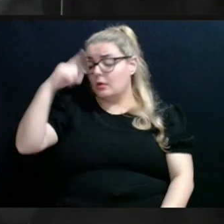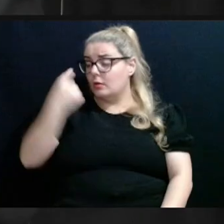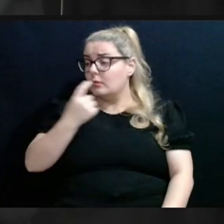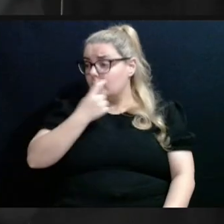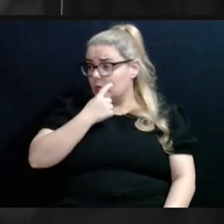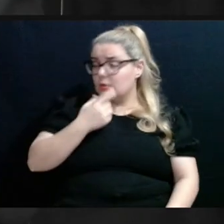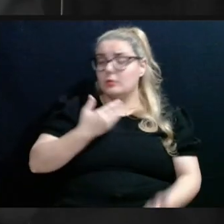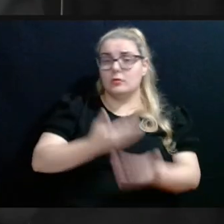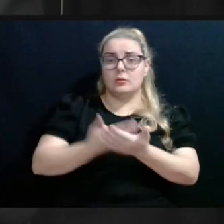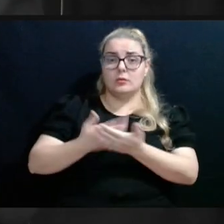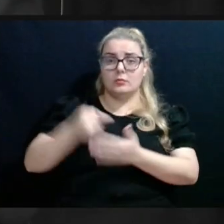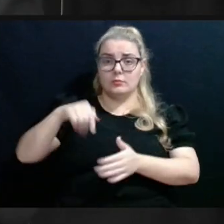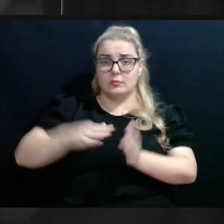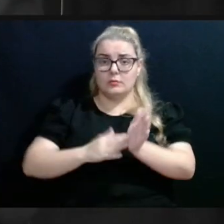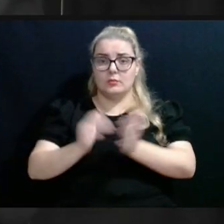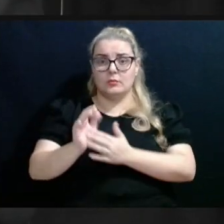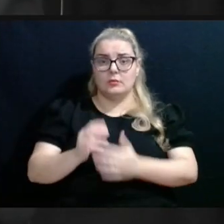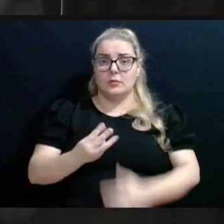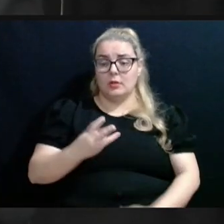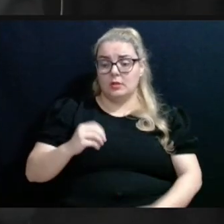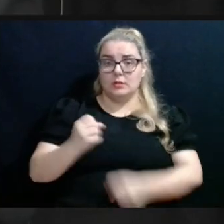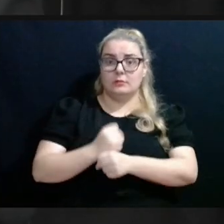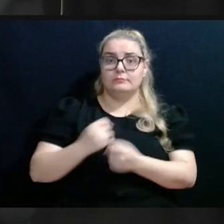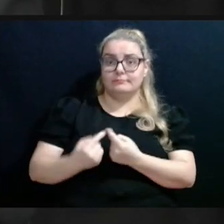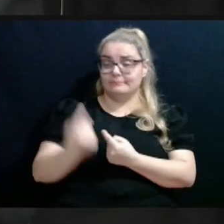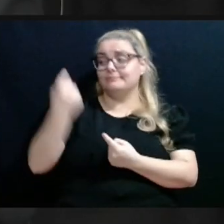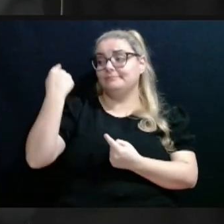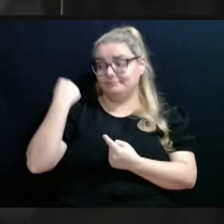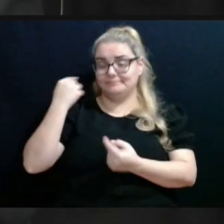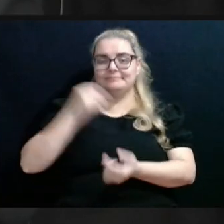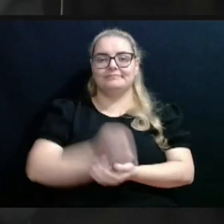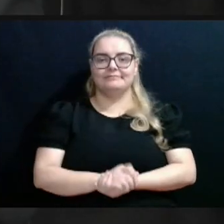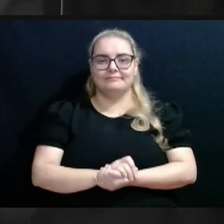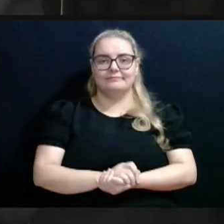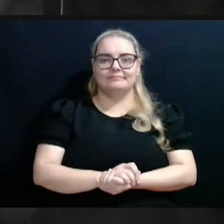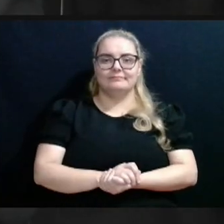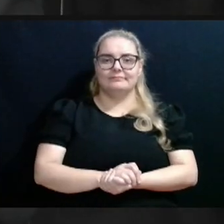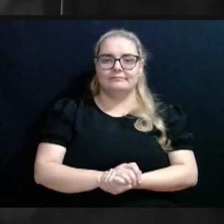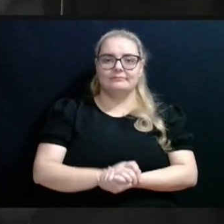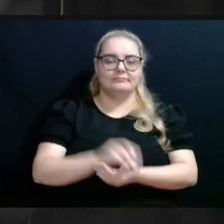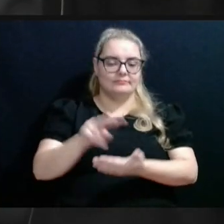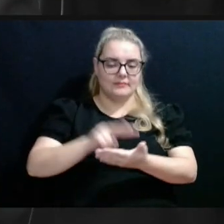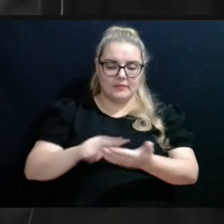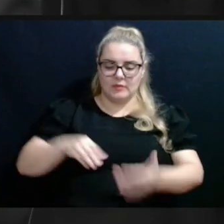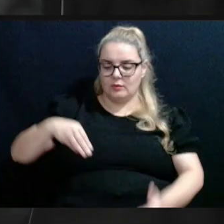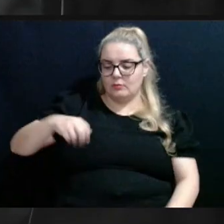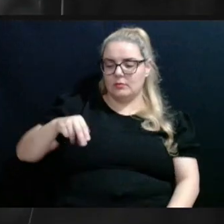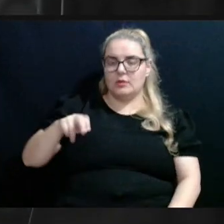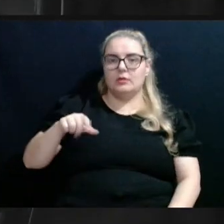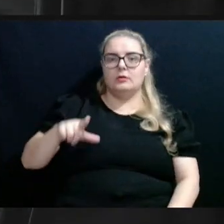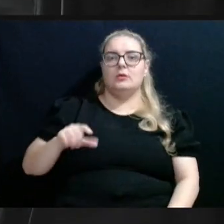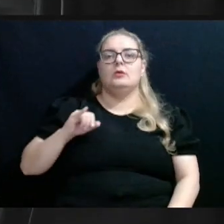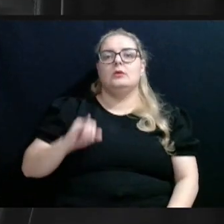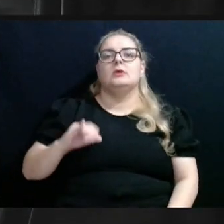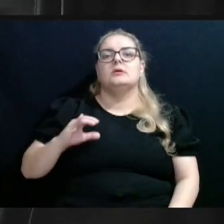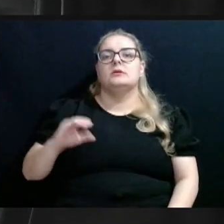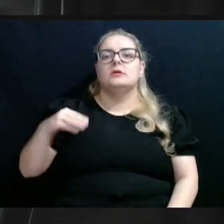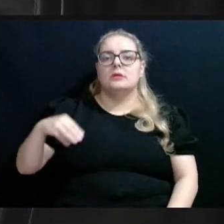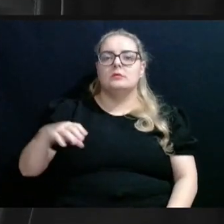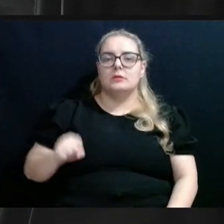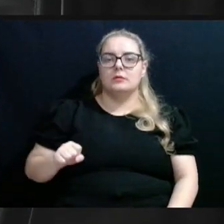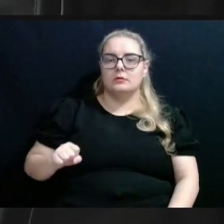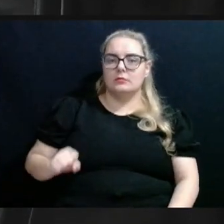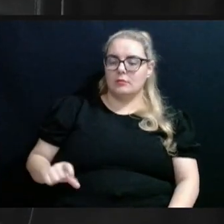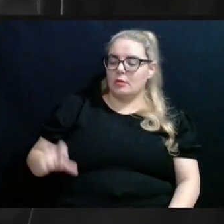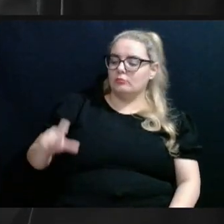concurso público há 30 anos atrás, tive que ler um manual do ICMS, só do ICMS, dessa grossura assim,